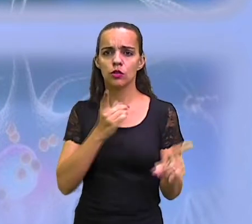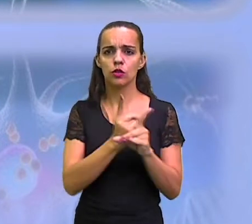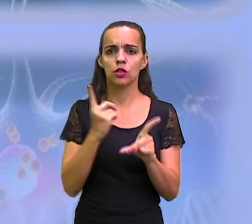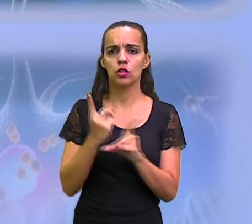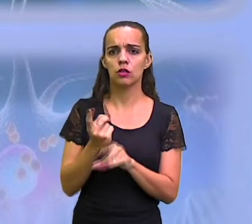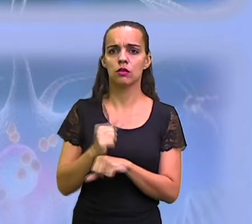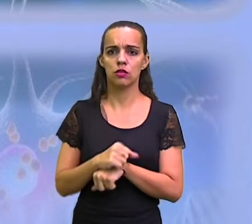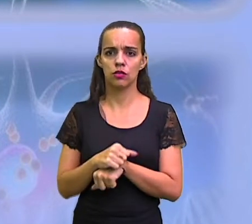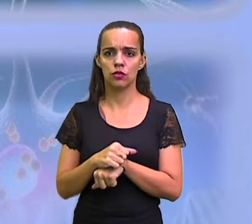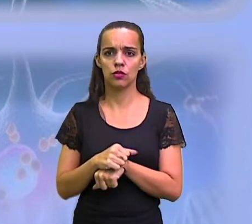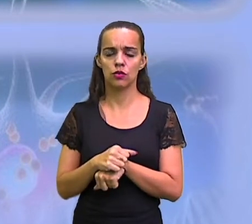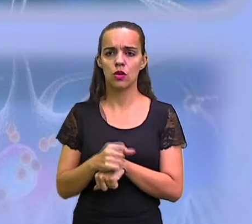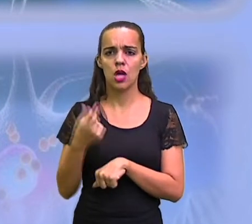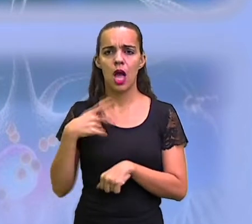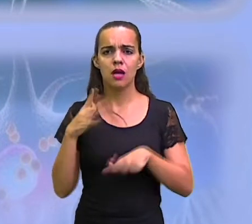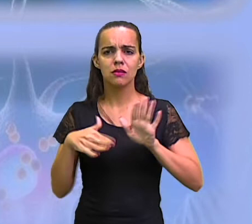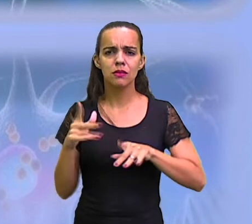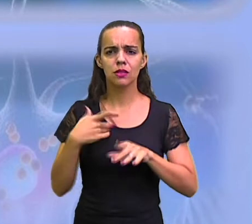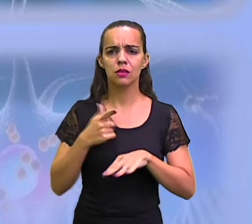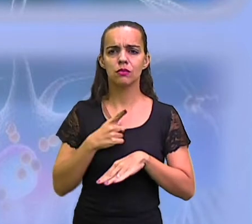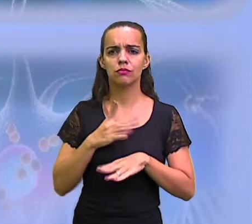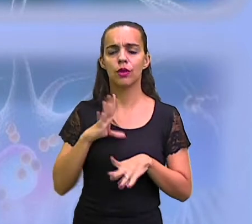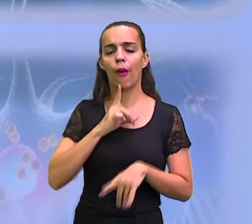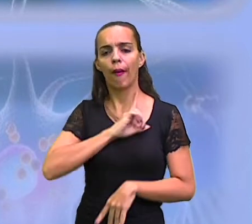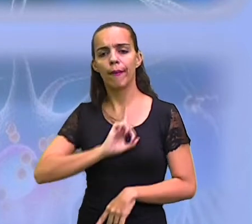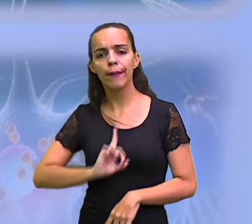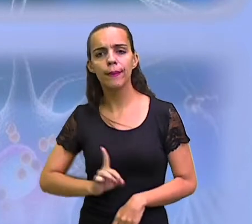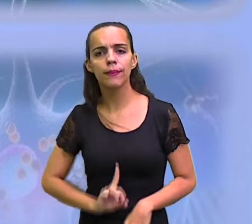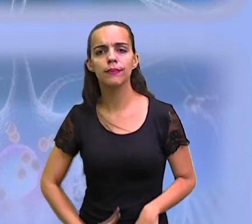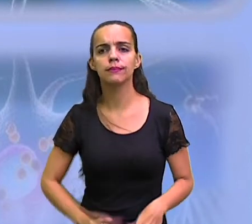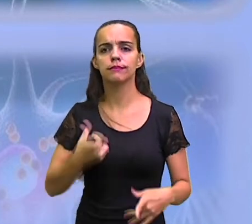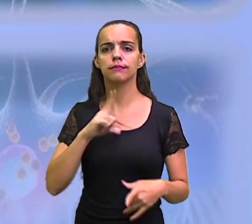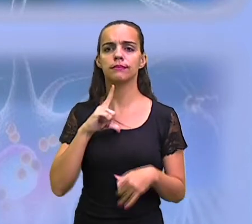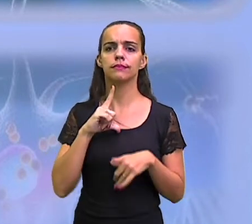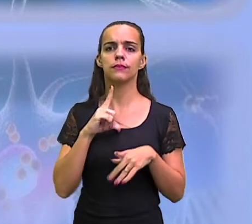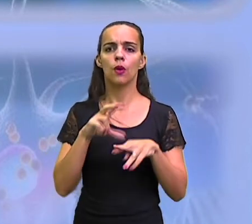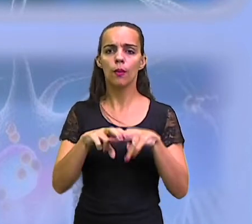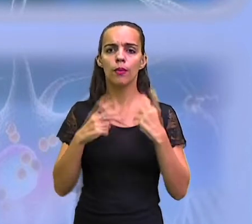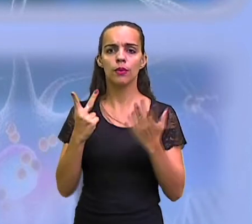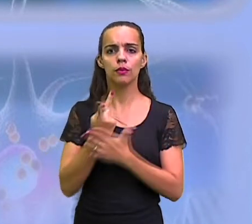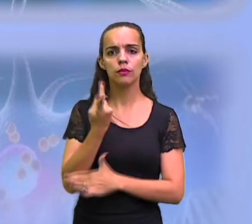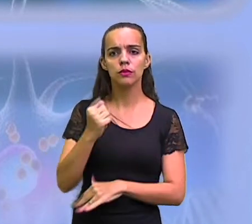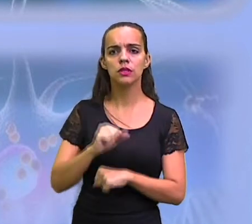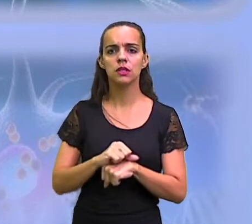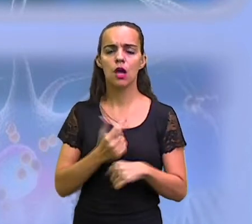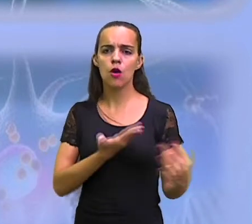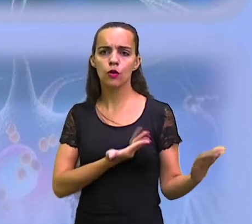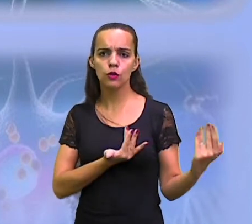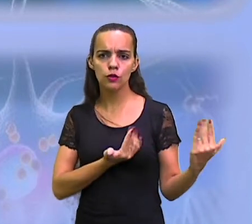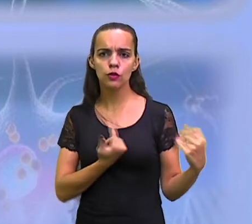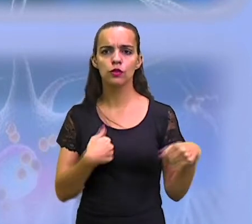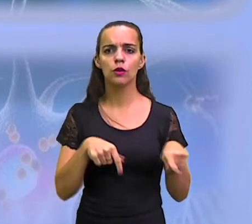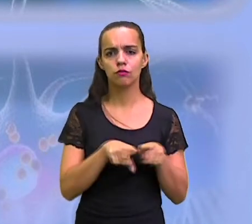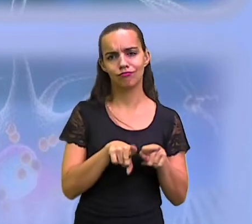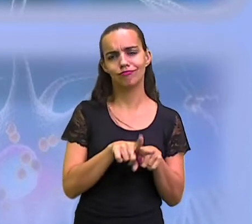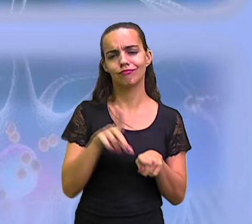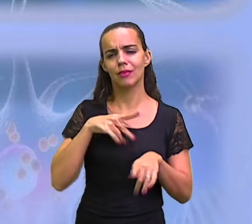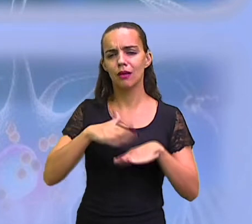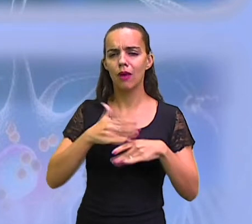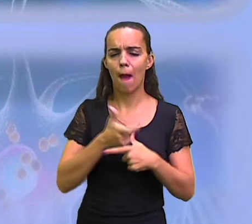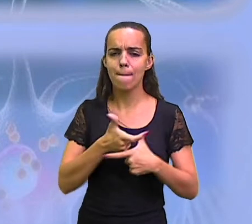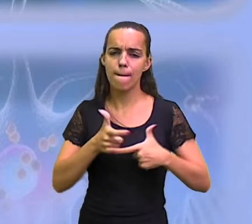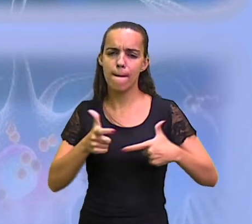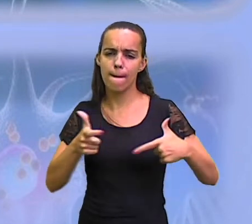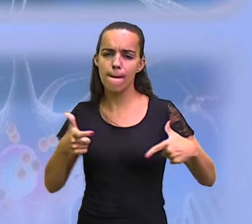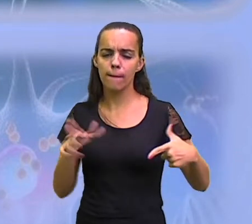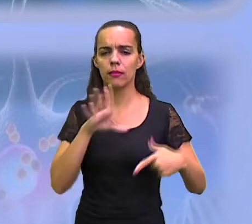tudo organizadinho. A depressão, que tem acometido os nossos jovens cada vez mais.